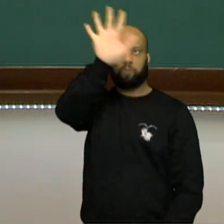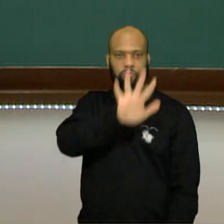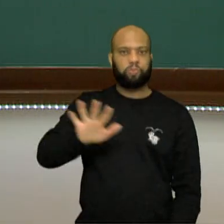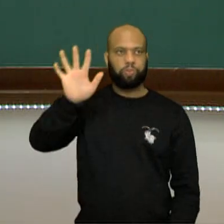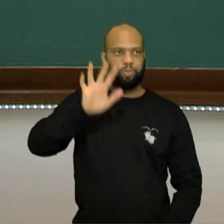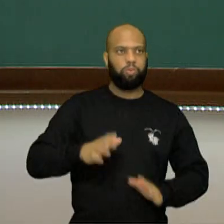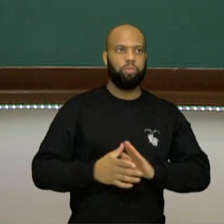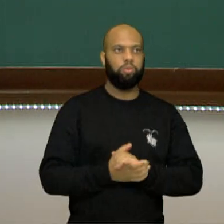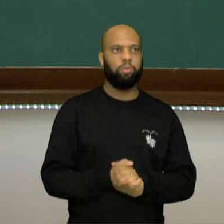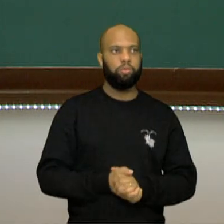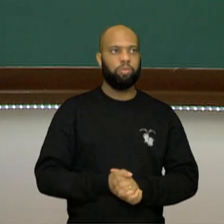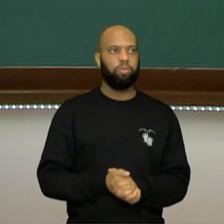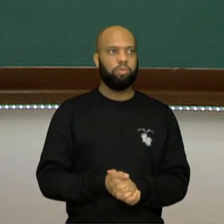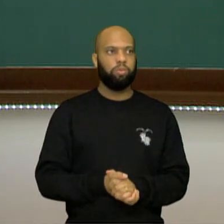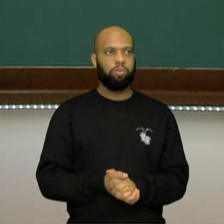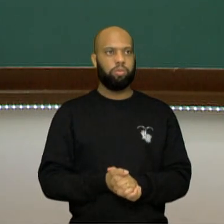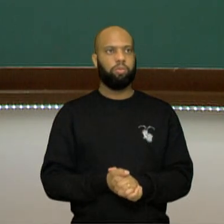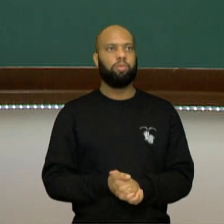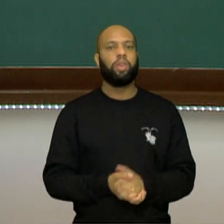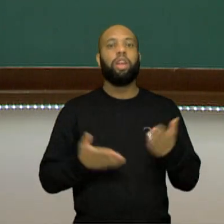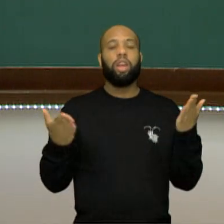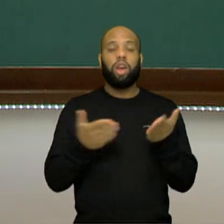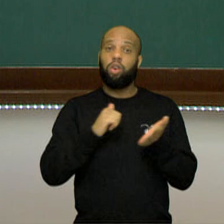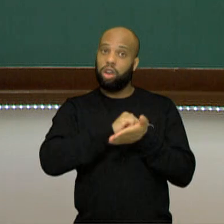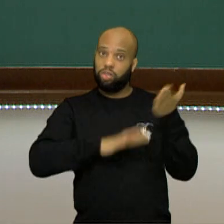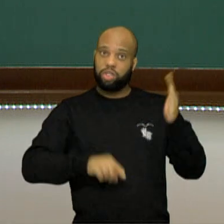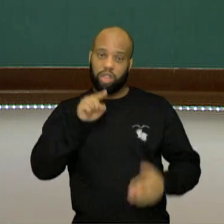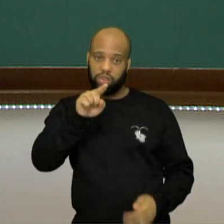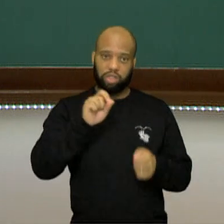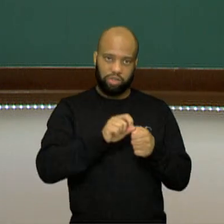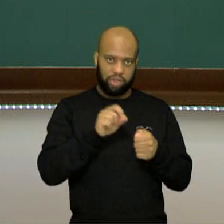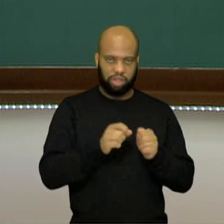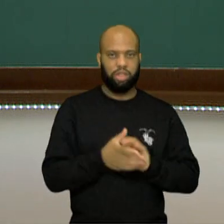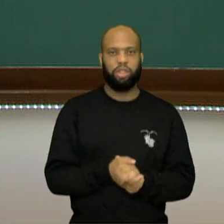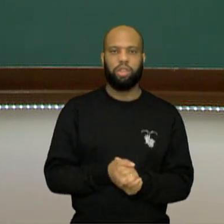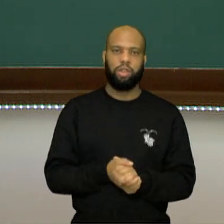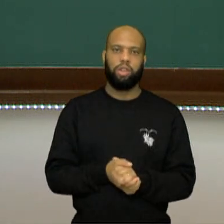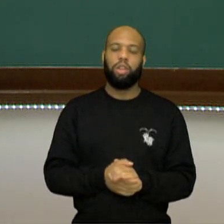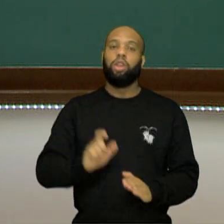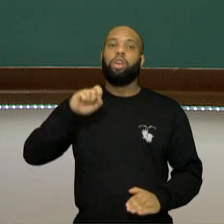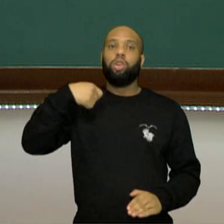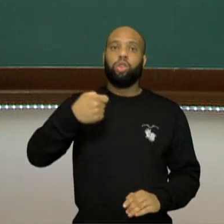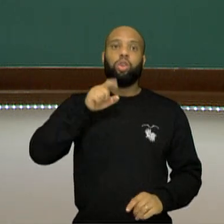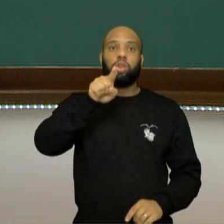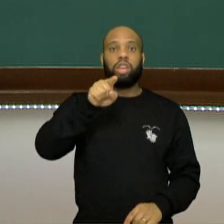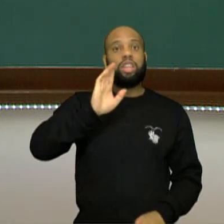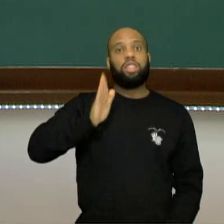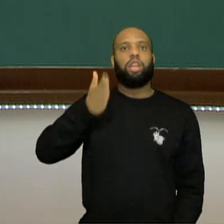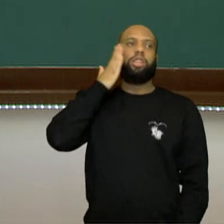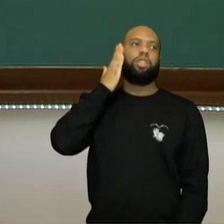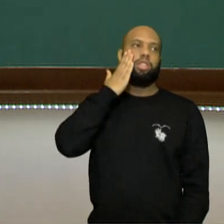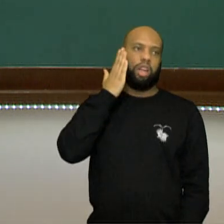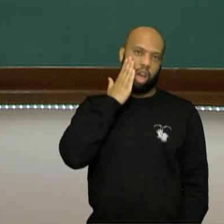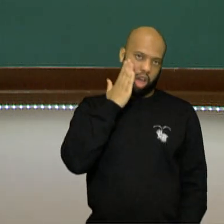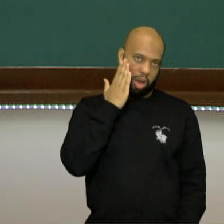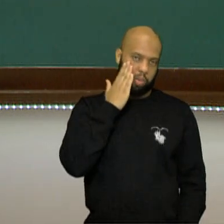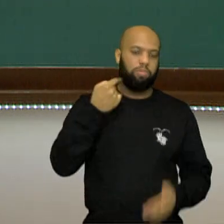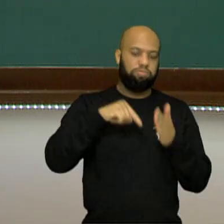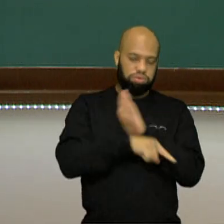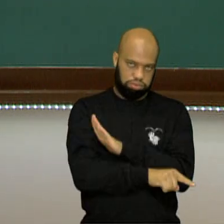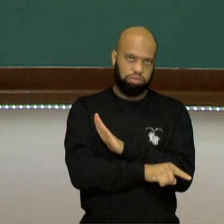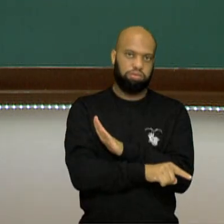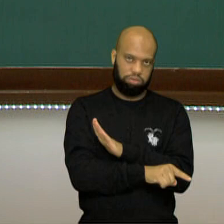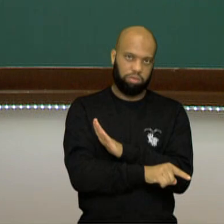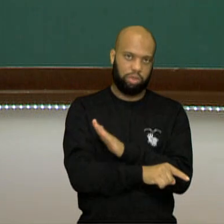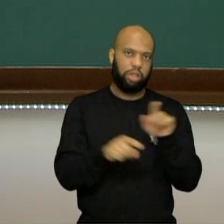Vou trazer um pouquinho para vocês, então, de uma atividade aqui para a gente ver o conhecimento prévio do que aprofundar um pouquinho